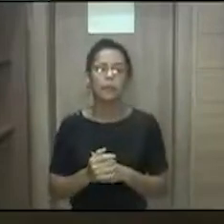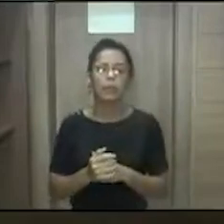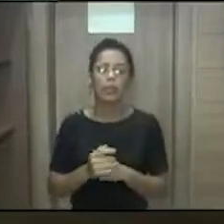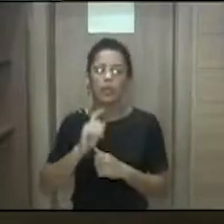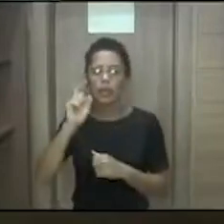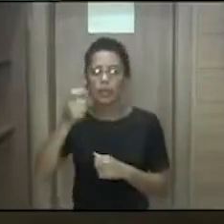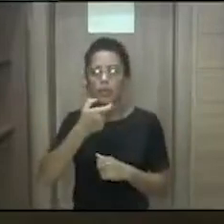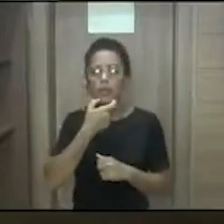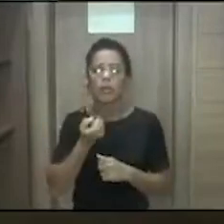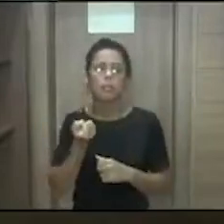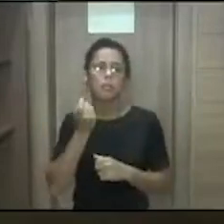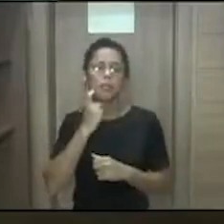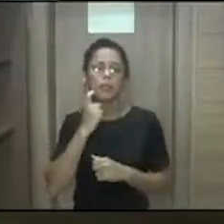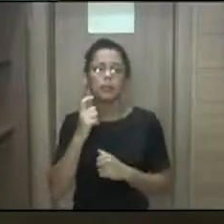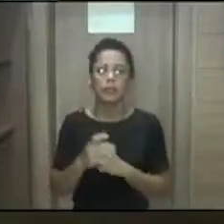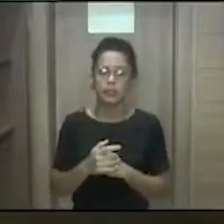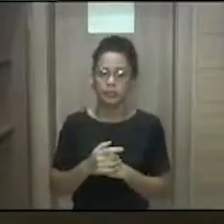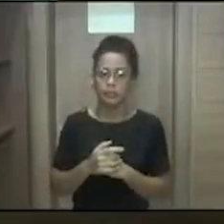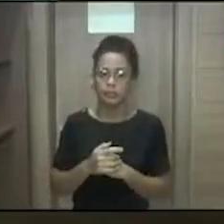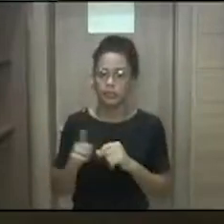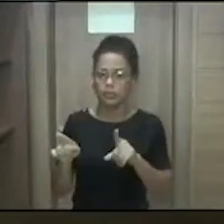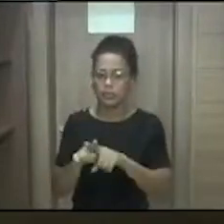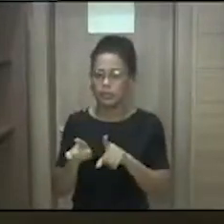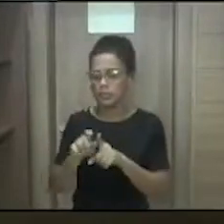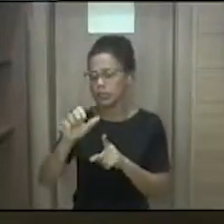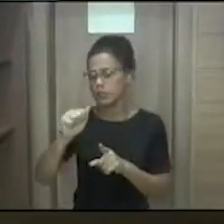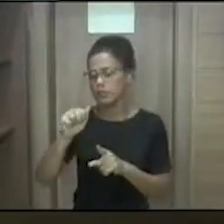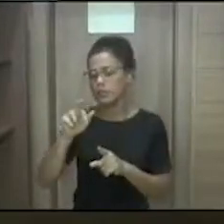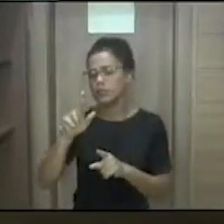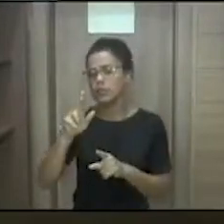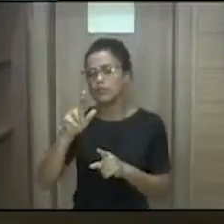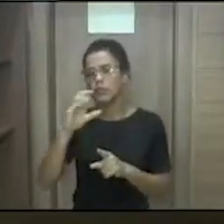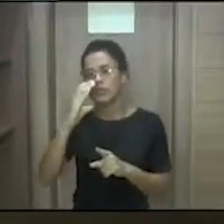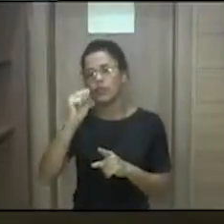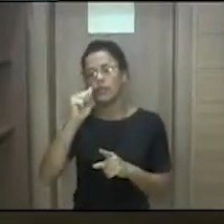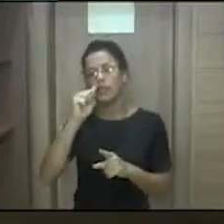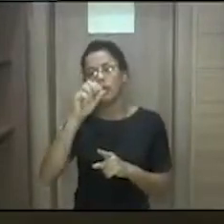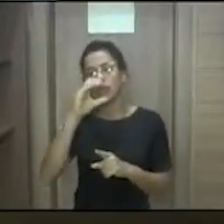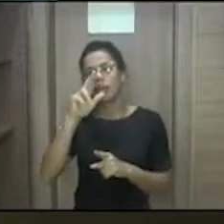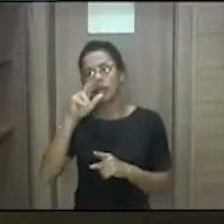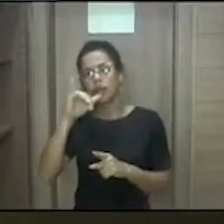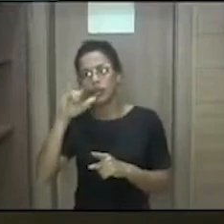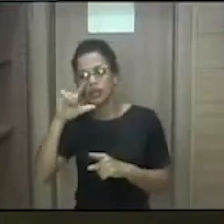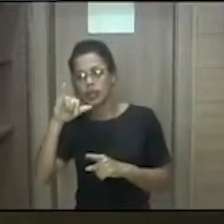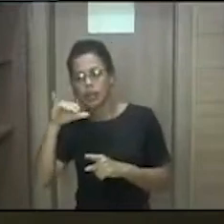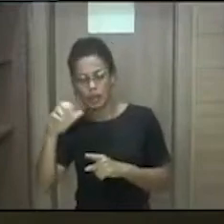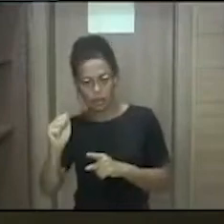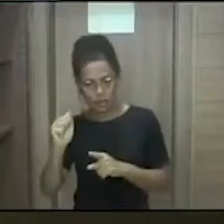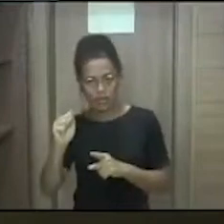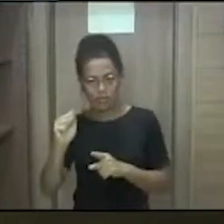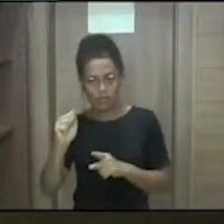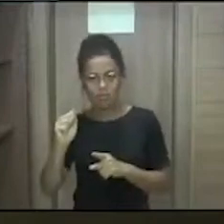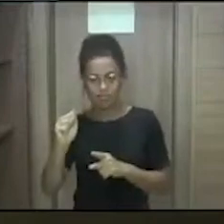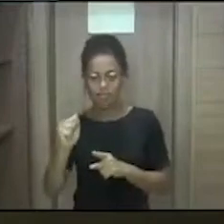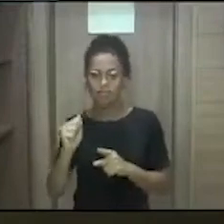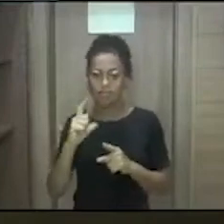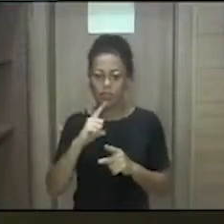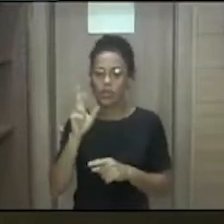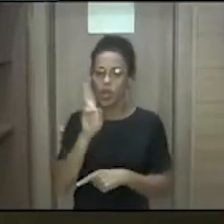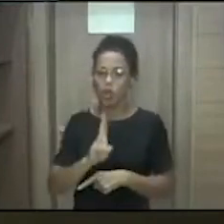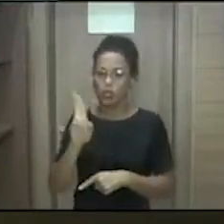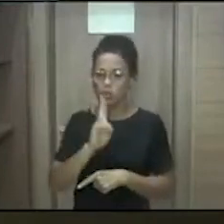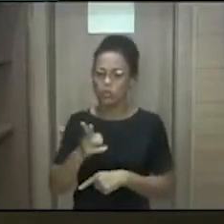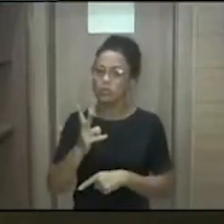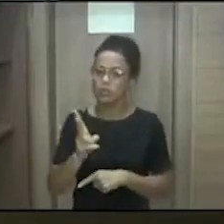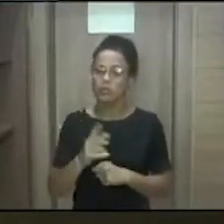né, acrílica, que é uma coisa temporária que está sendo usada como uma prótese a longo prazo, a